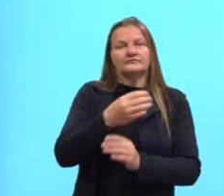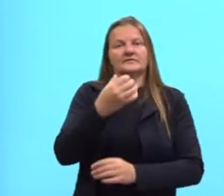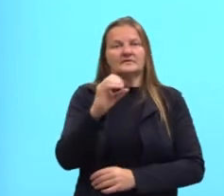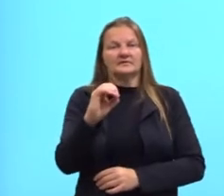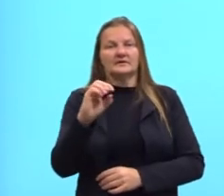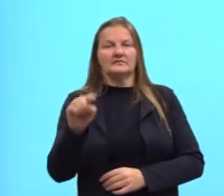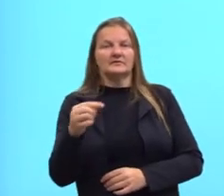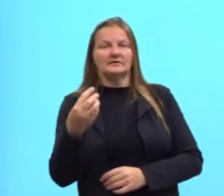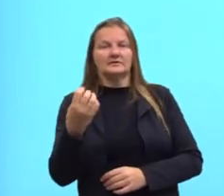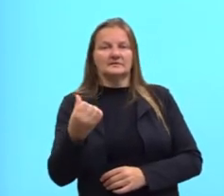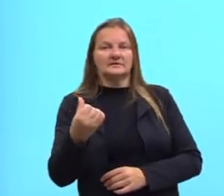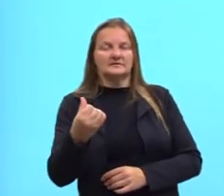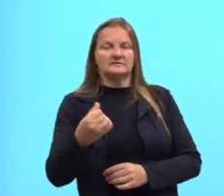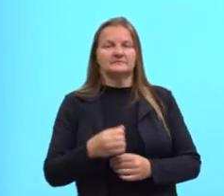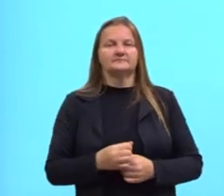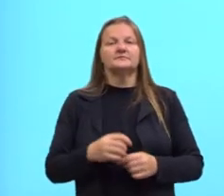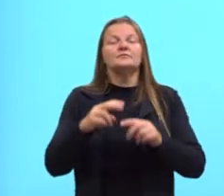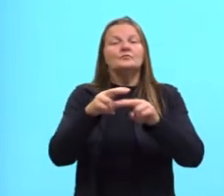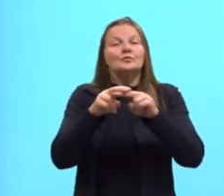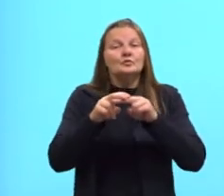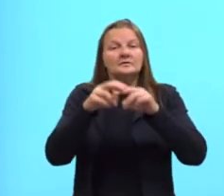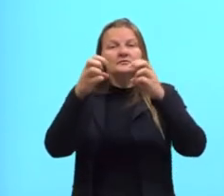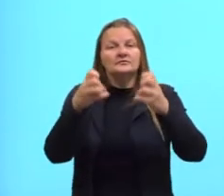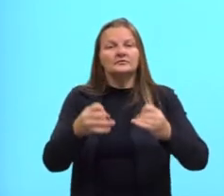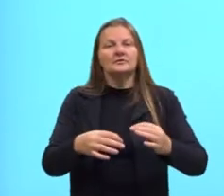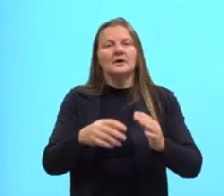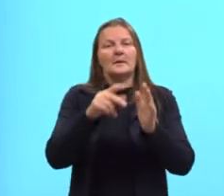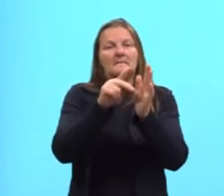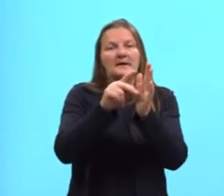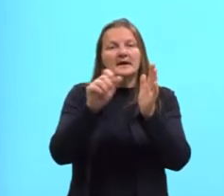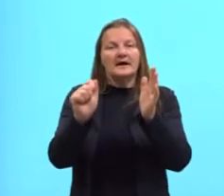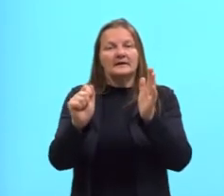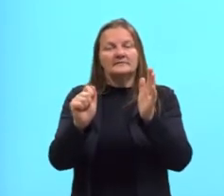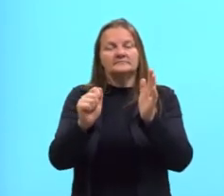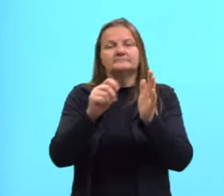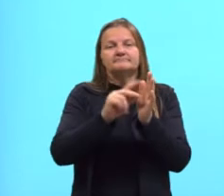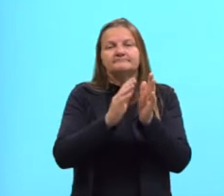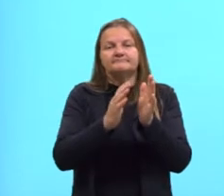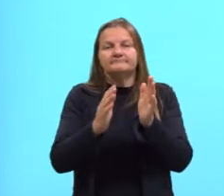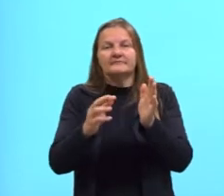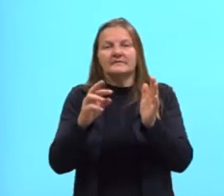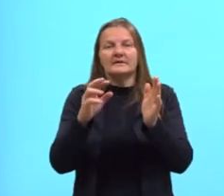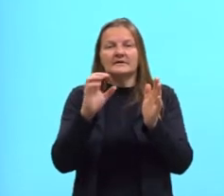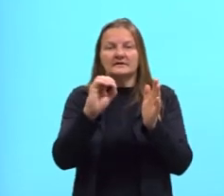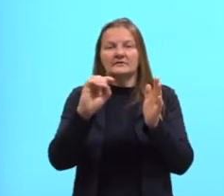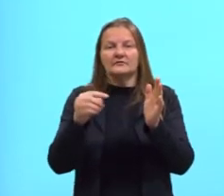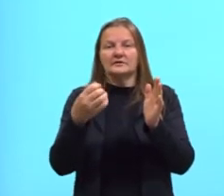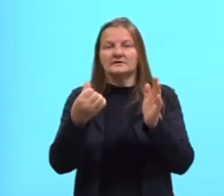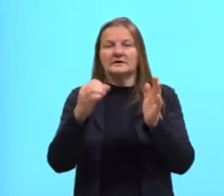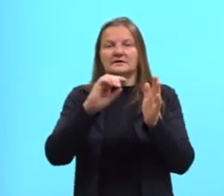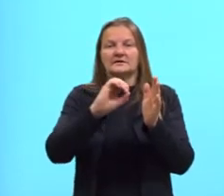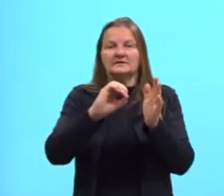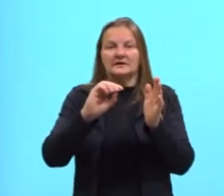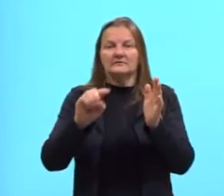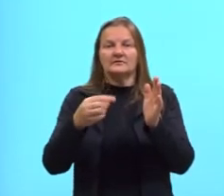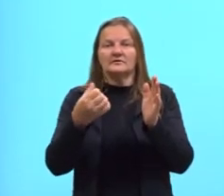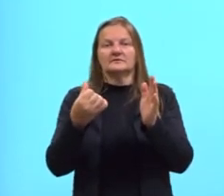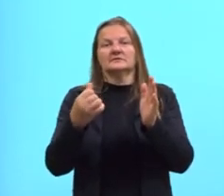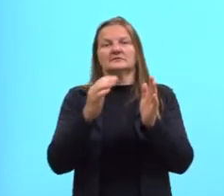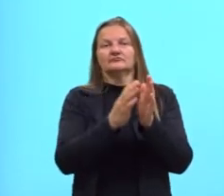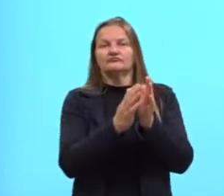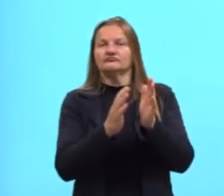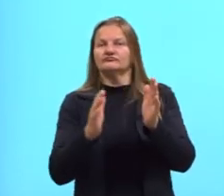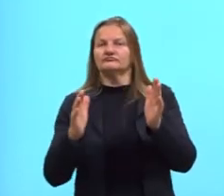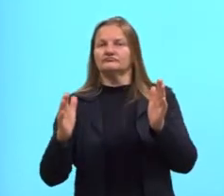Chegamos em 0,6 portanto né é uma pa porque a razão ela se mantenha mesma e nessa pa